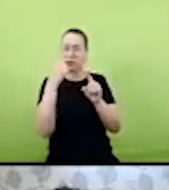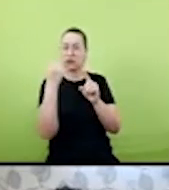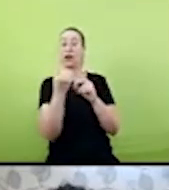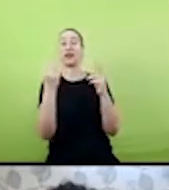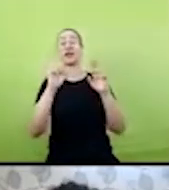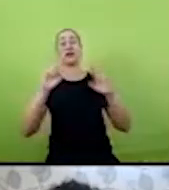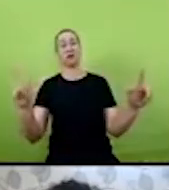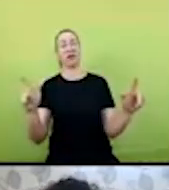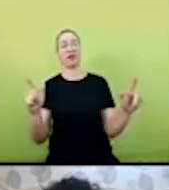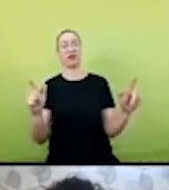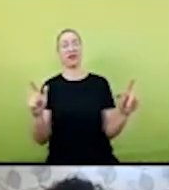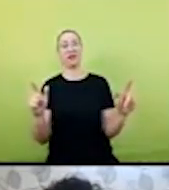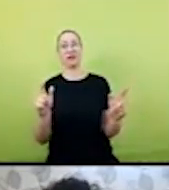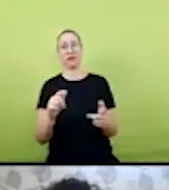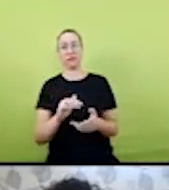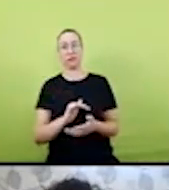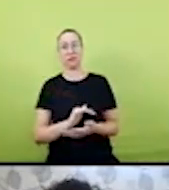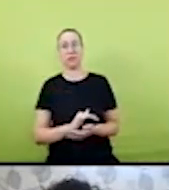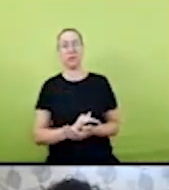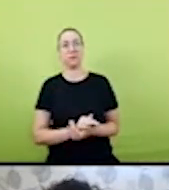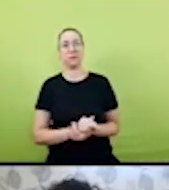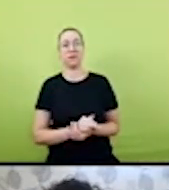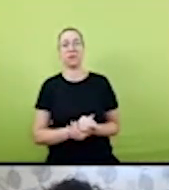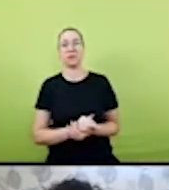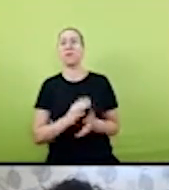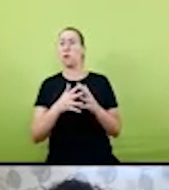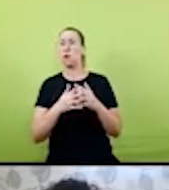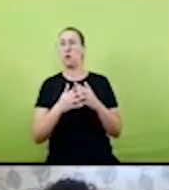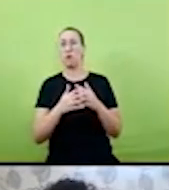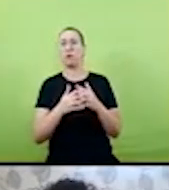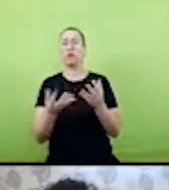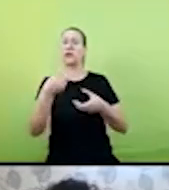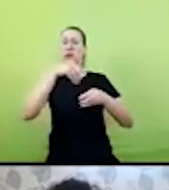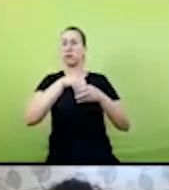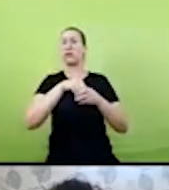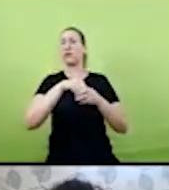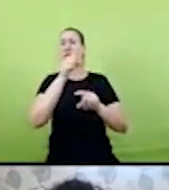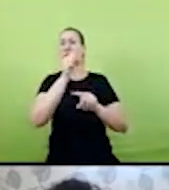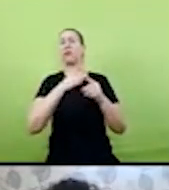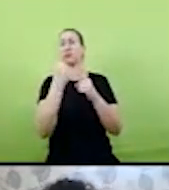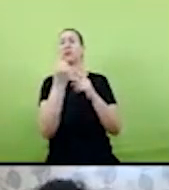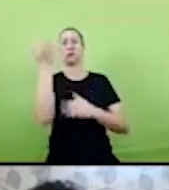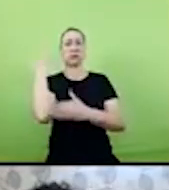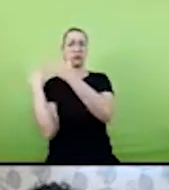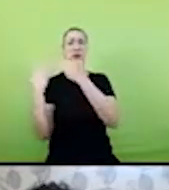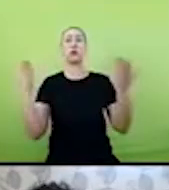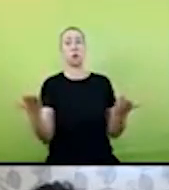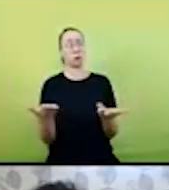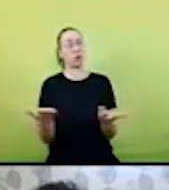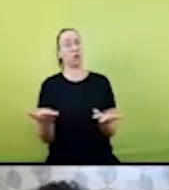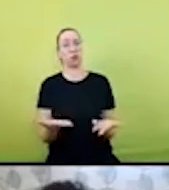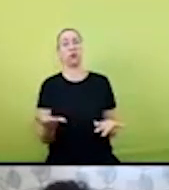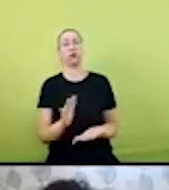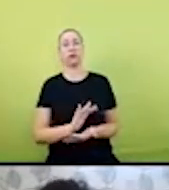moderno estão, né, em um conflito atualmente. Então, a gente precisa discutir muito isso, né, até que ponto